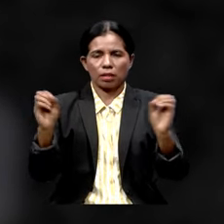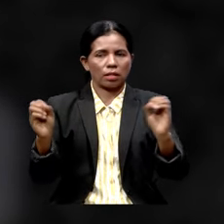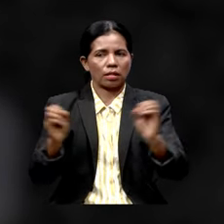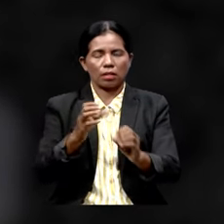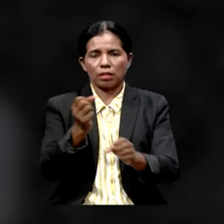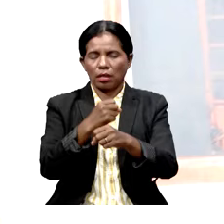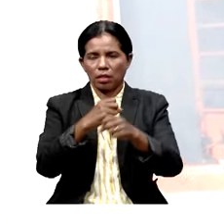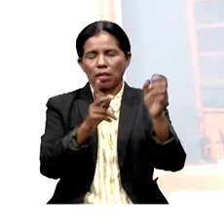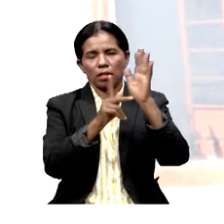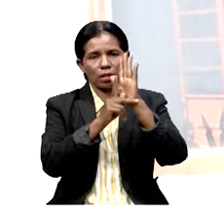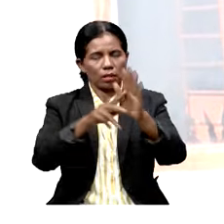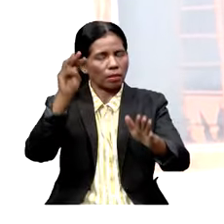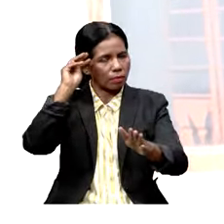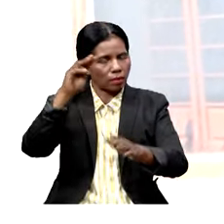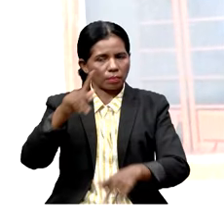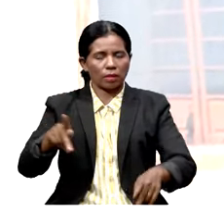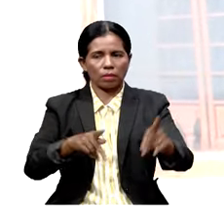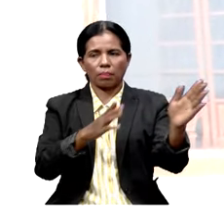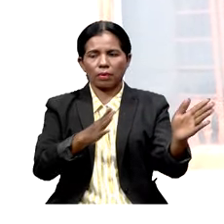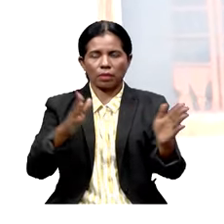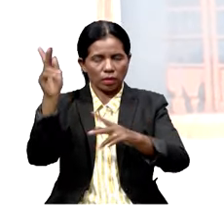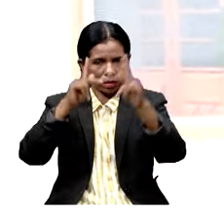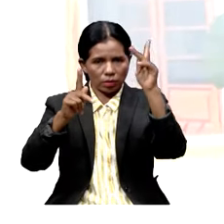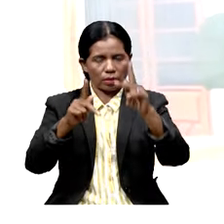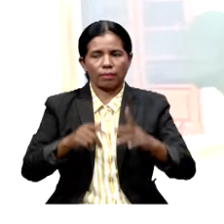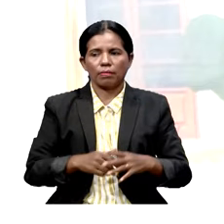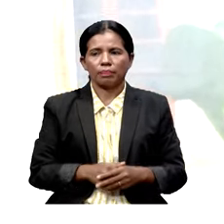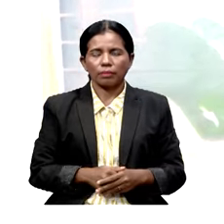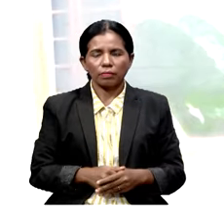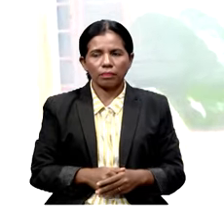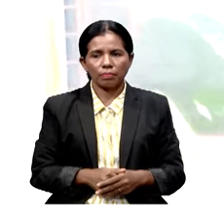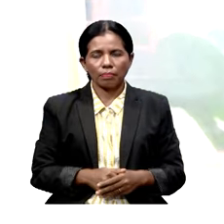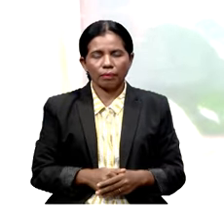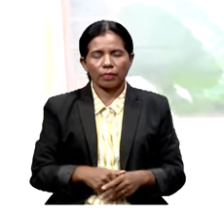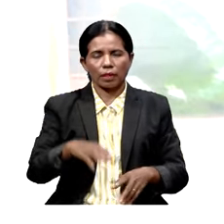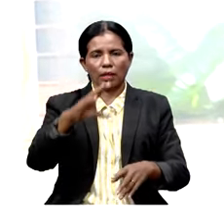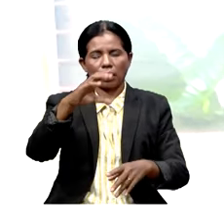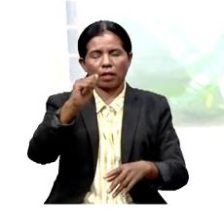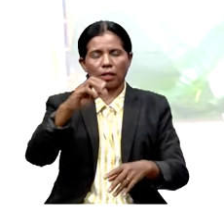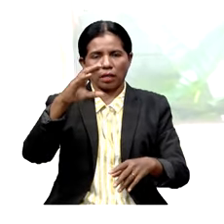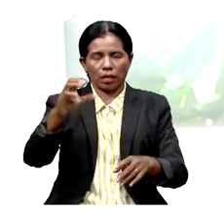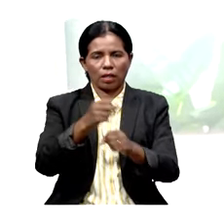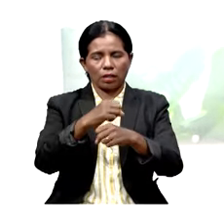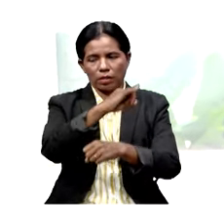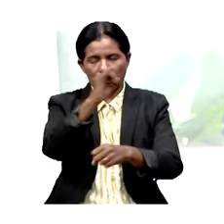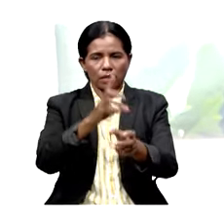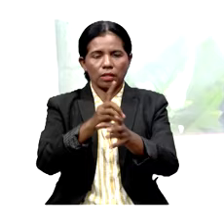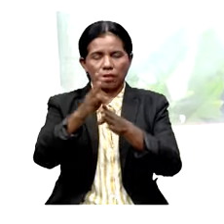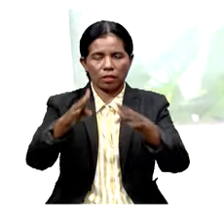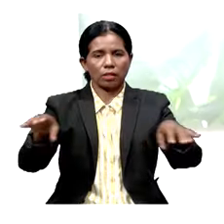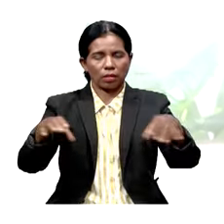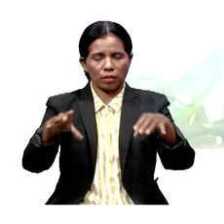se halo queixa ba Ministério Público hori processa kazune. Além de ne mos, kak halo ona identificação ba diretor geral